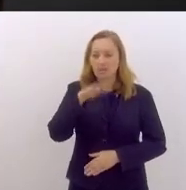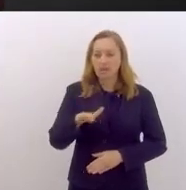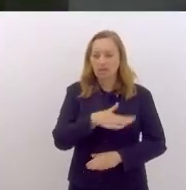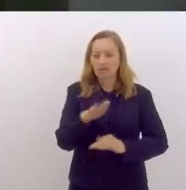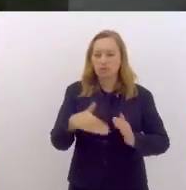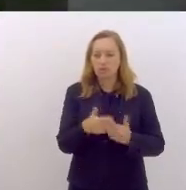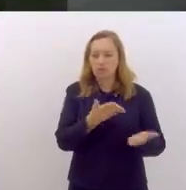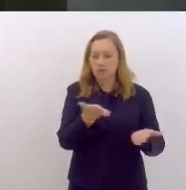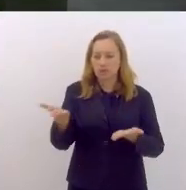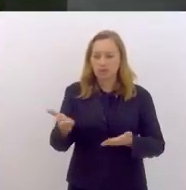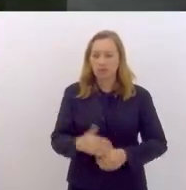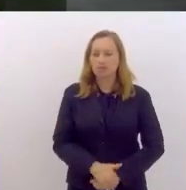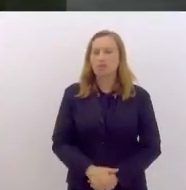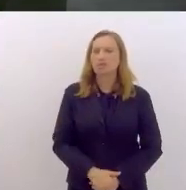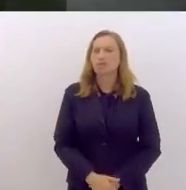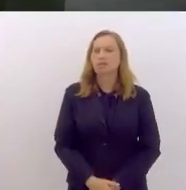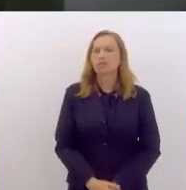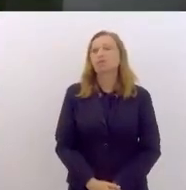todos.